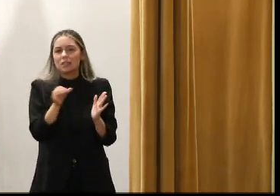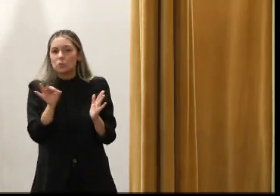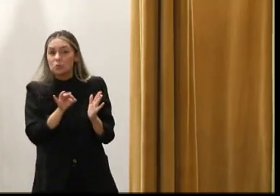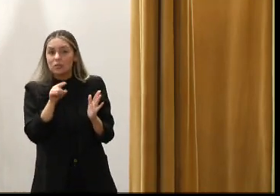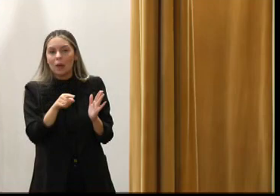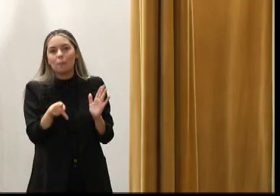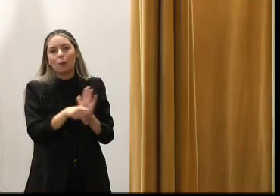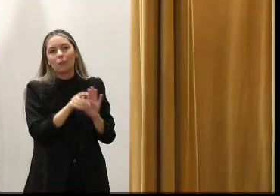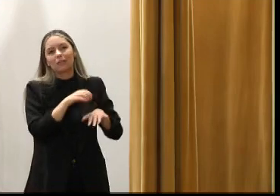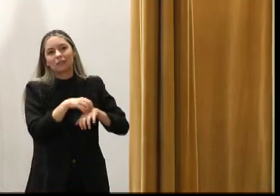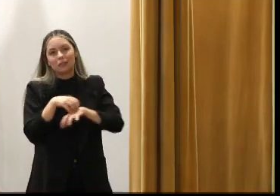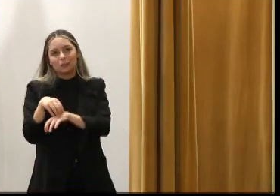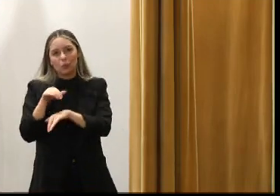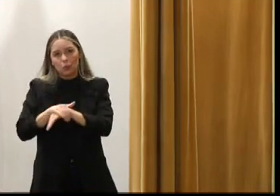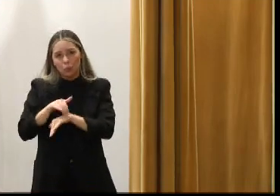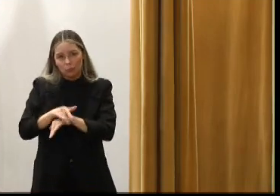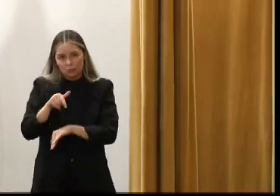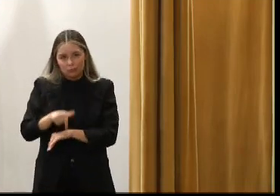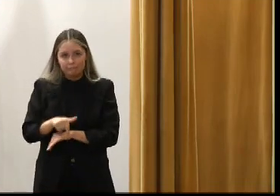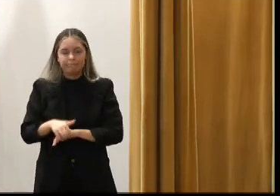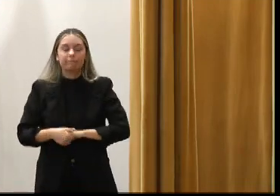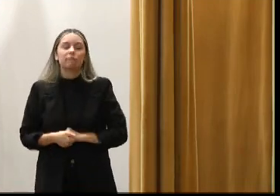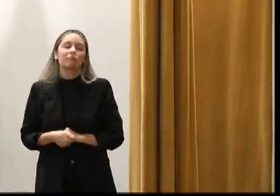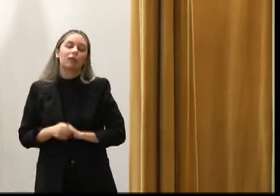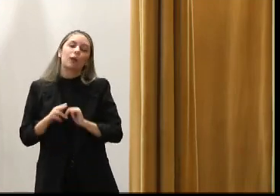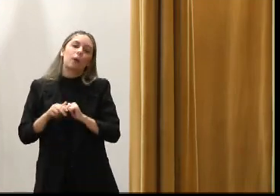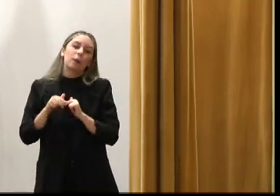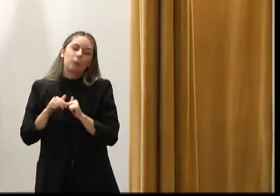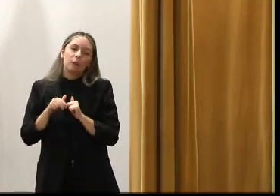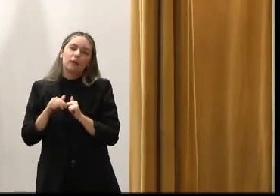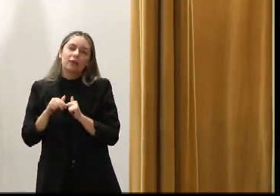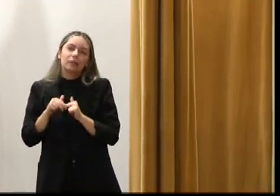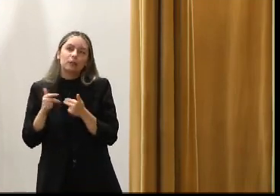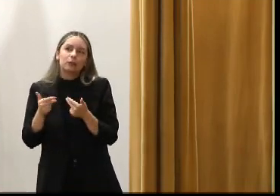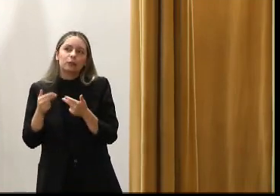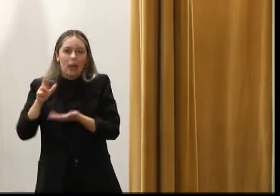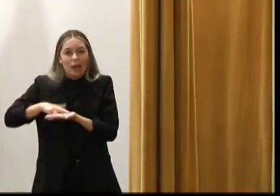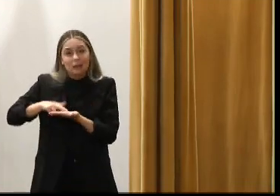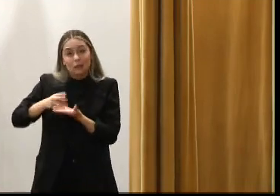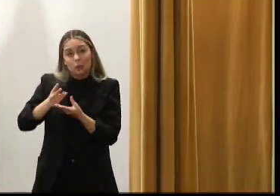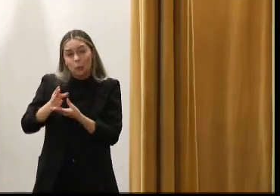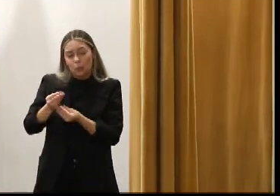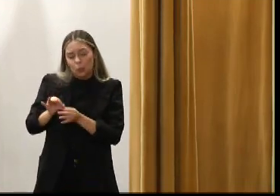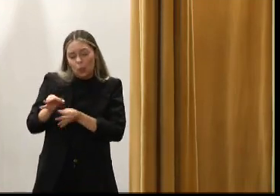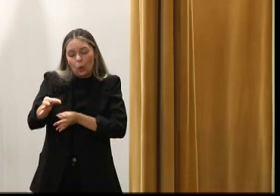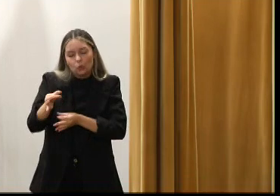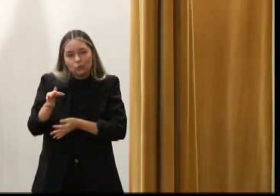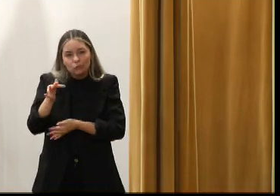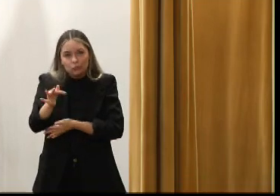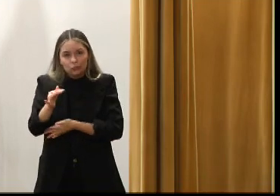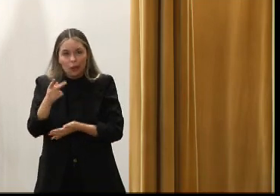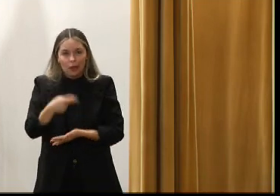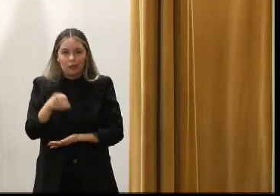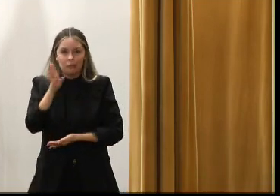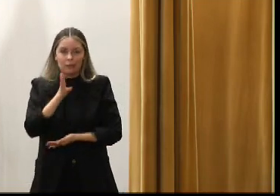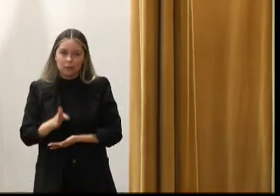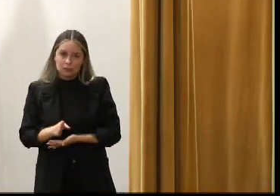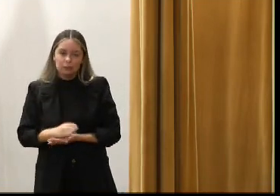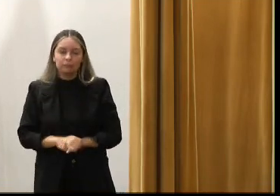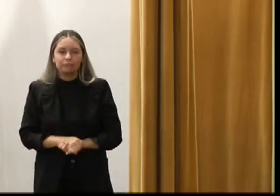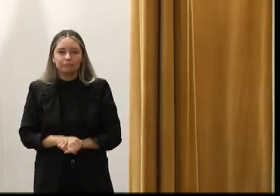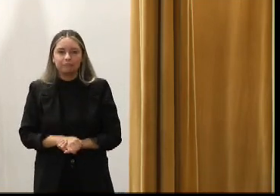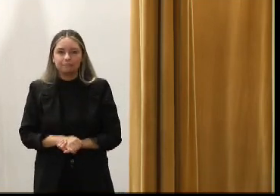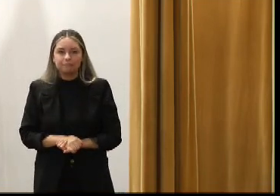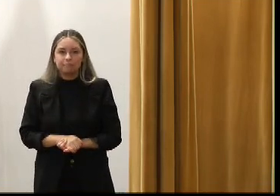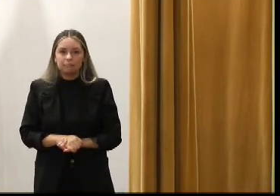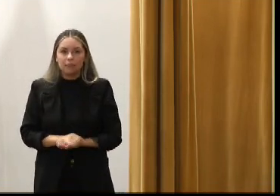do transporte. Realmente, ainda é uma realidade muito distante, agora, aqui ainda para o Brasil, né?